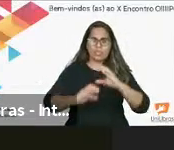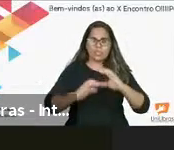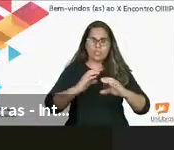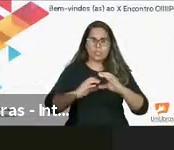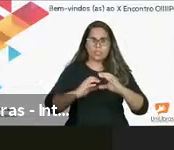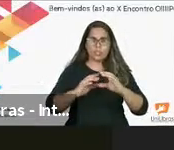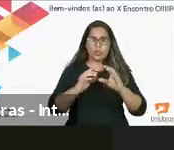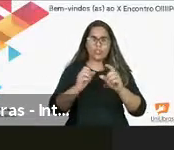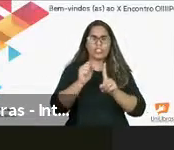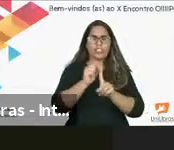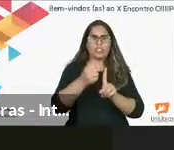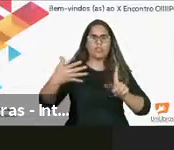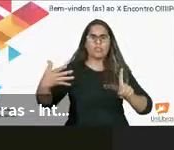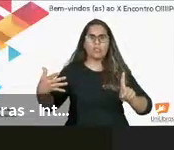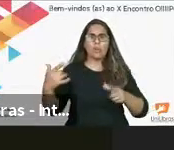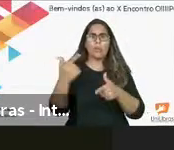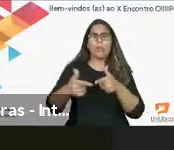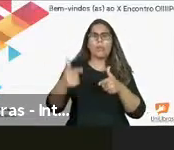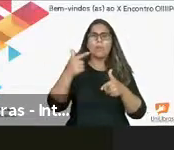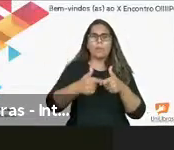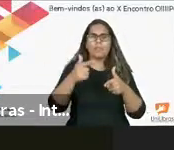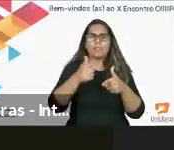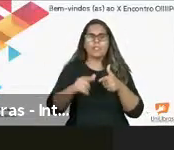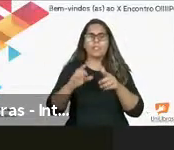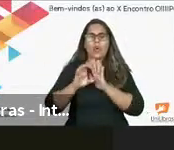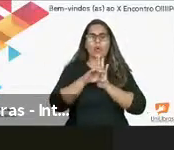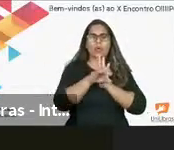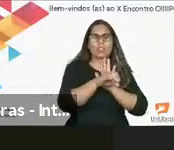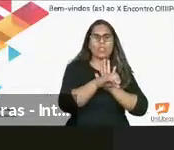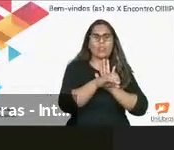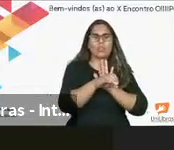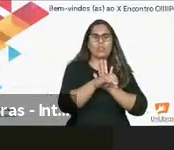Extensão? Problematizando o conceito de extensão.